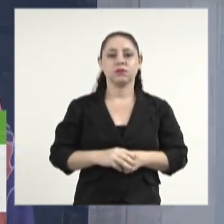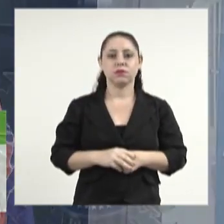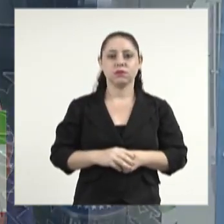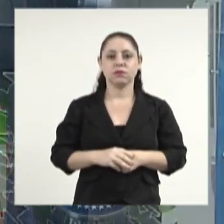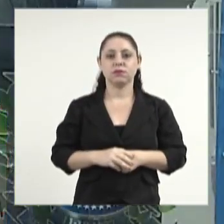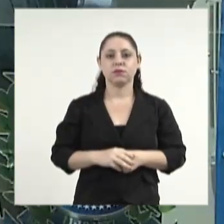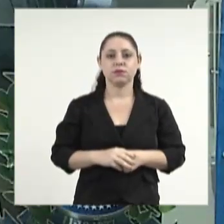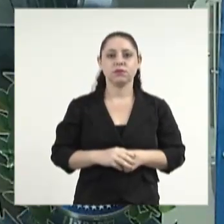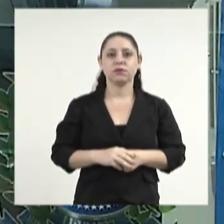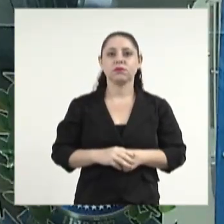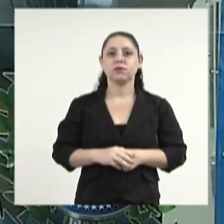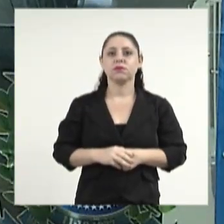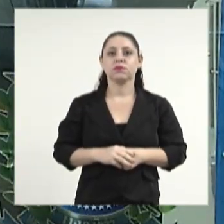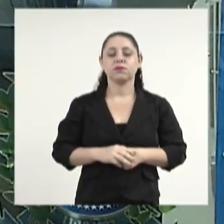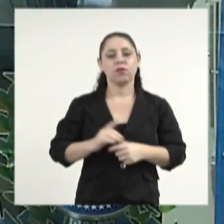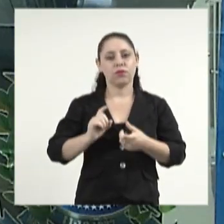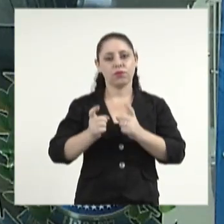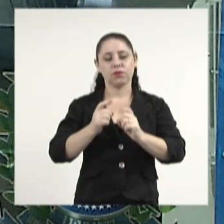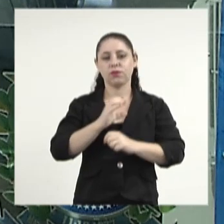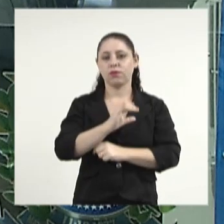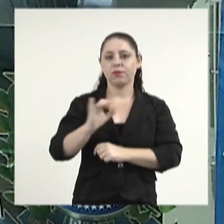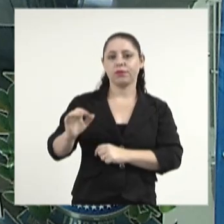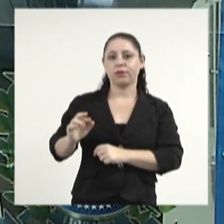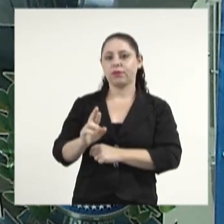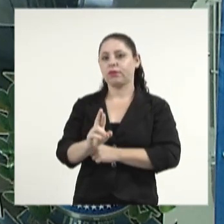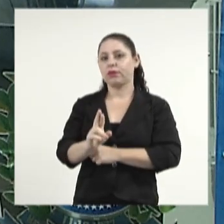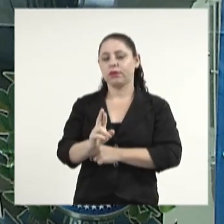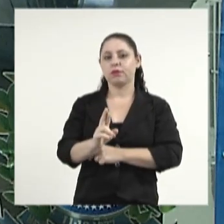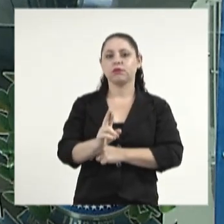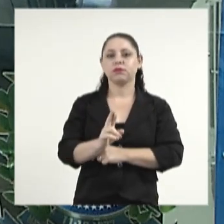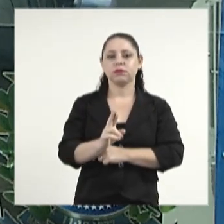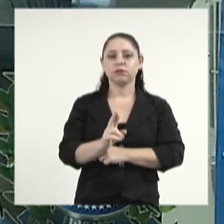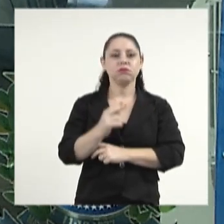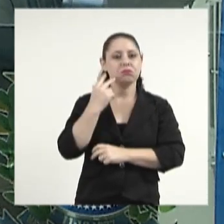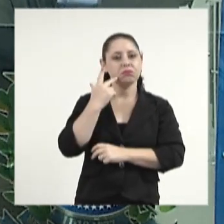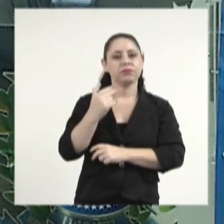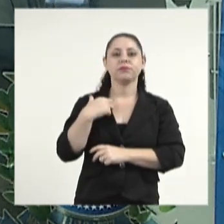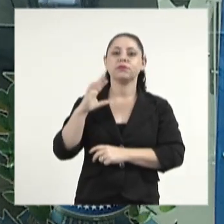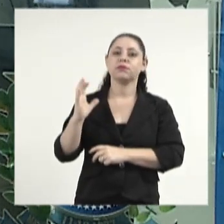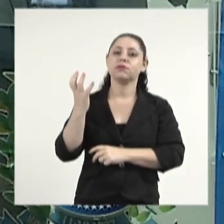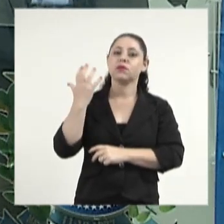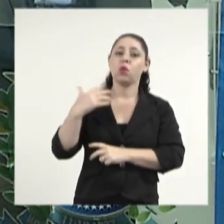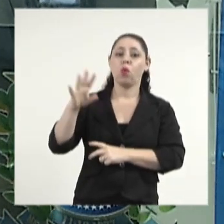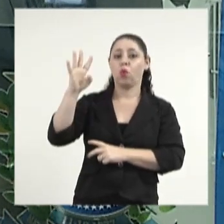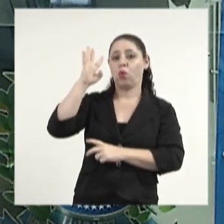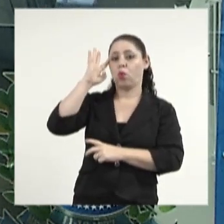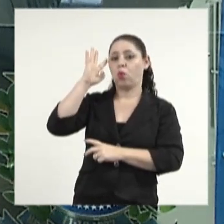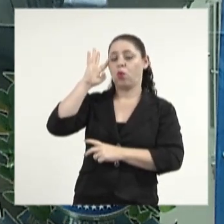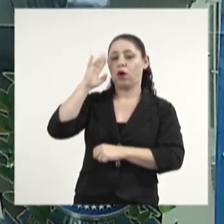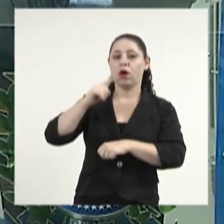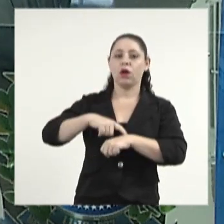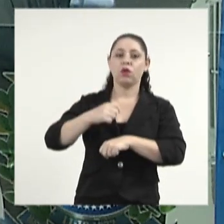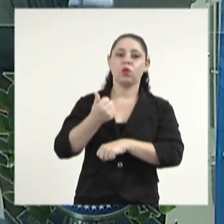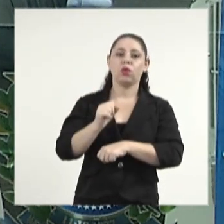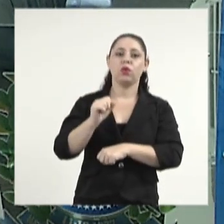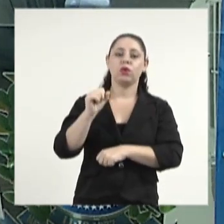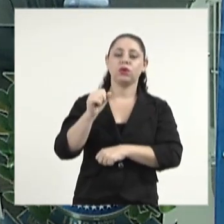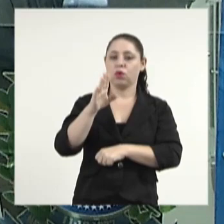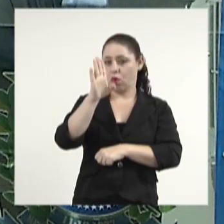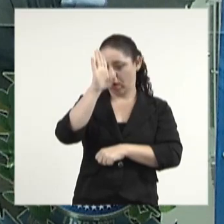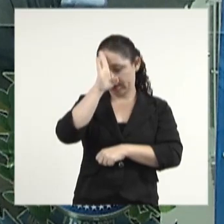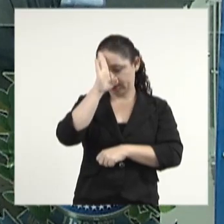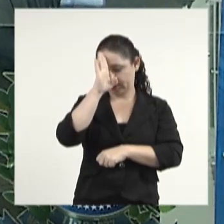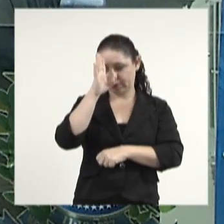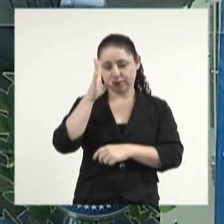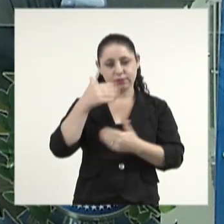estado. A reunião da Comissão de Constituição, Justiça e Redação normalmente acontece às quartas-feiras, às 8 da manhã. Você sempre acompanha ao